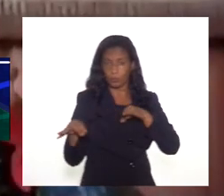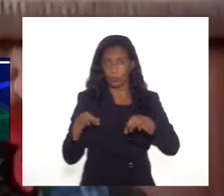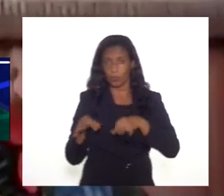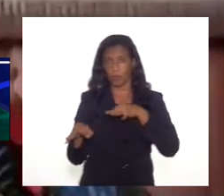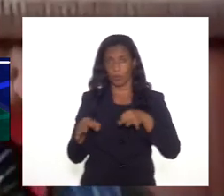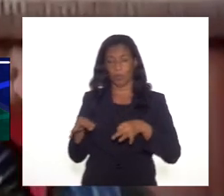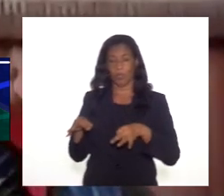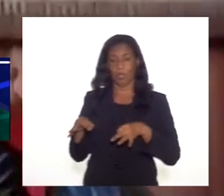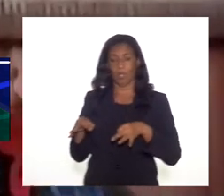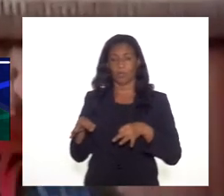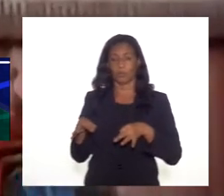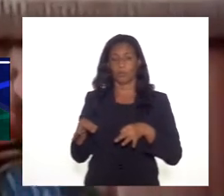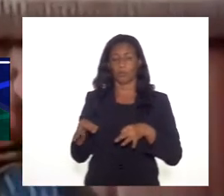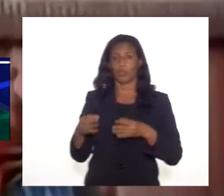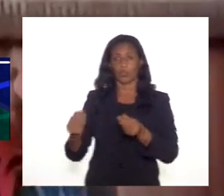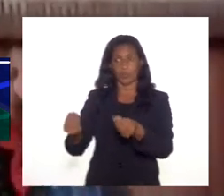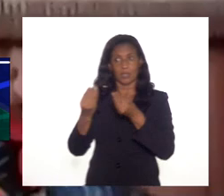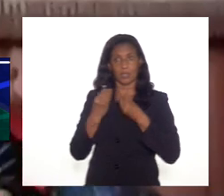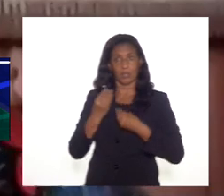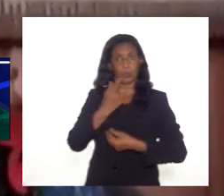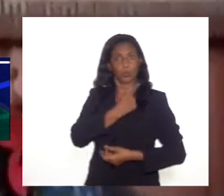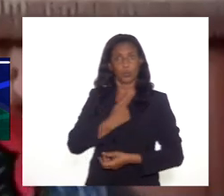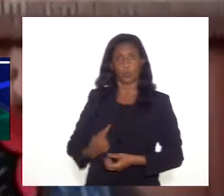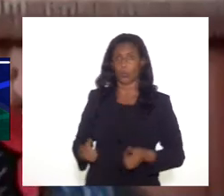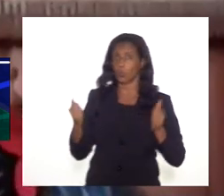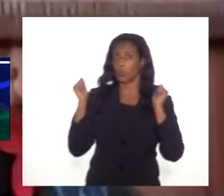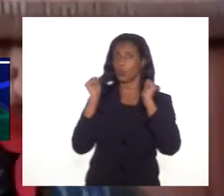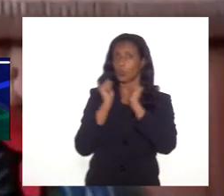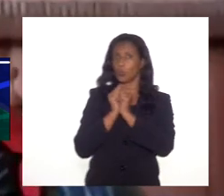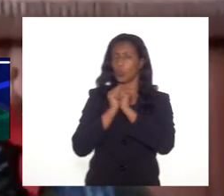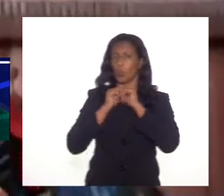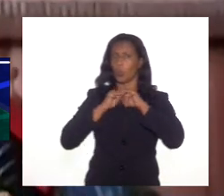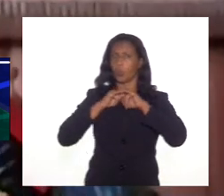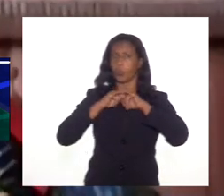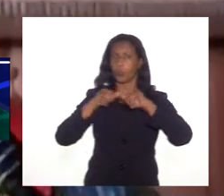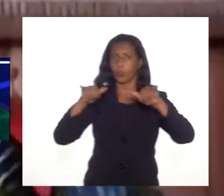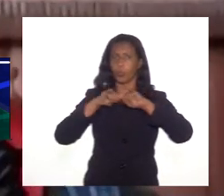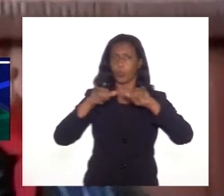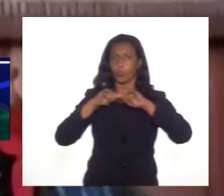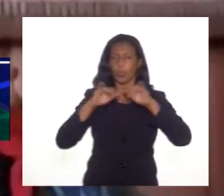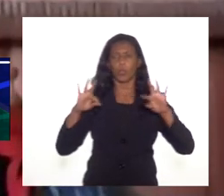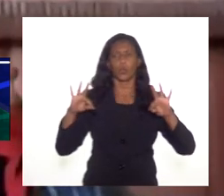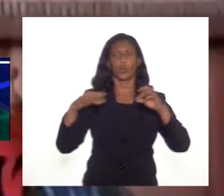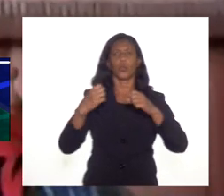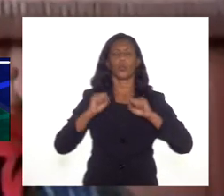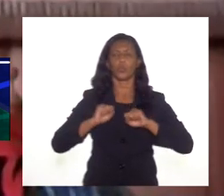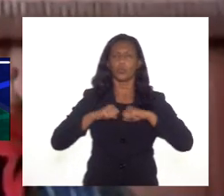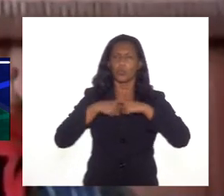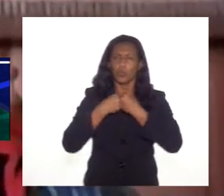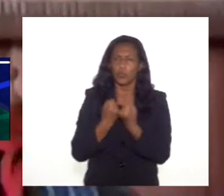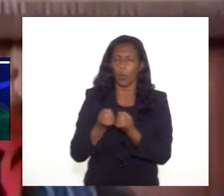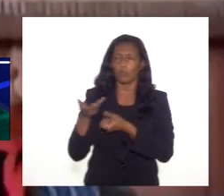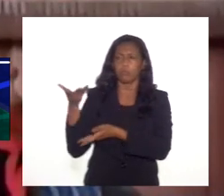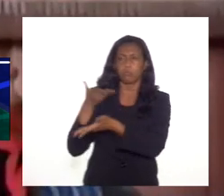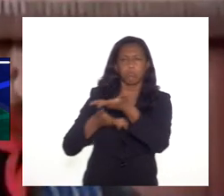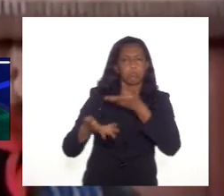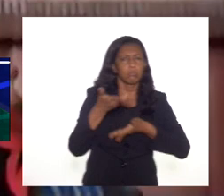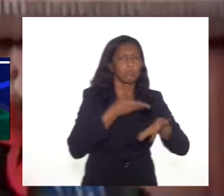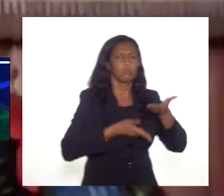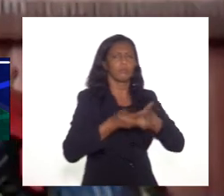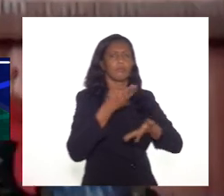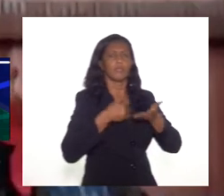deveria estar recebendo por parte do governo do estado, junto com essa mensagem, todos os esforços estão sendo envidados para